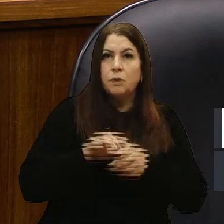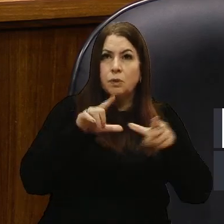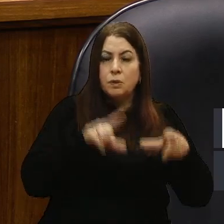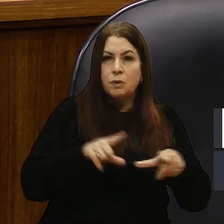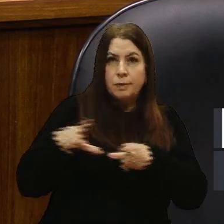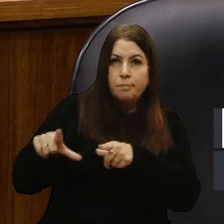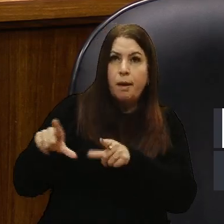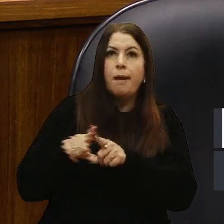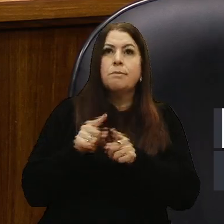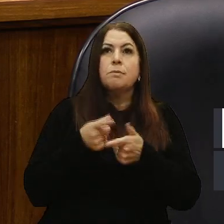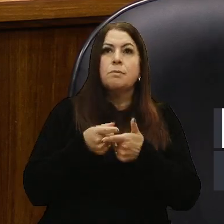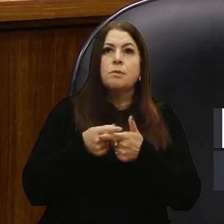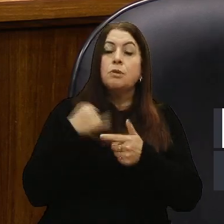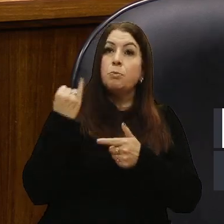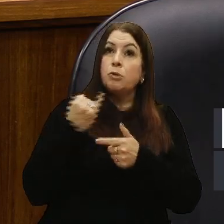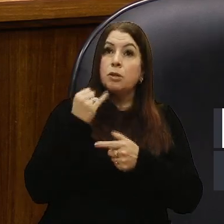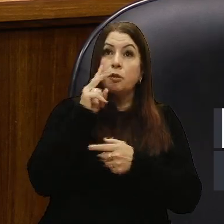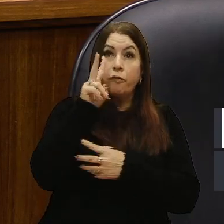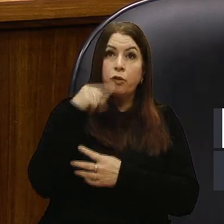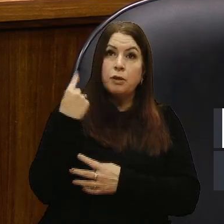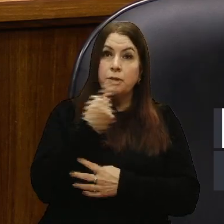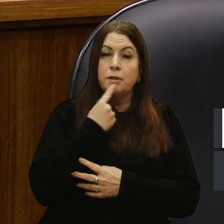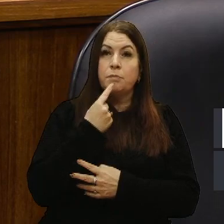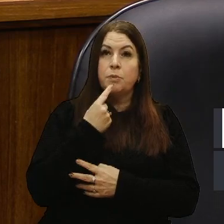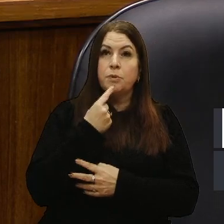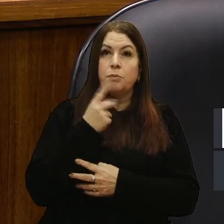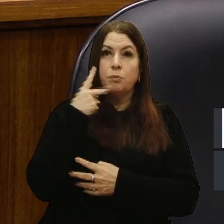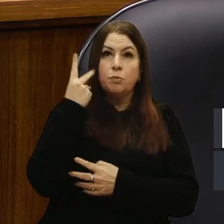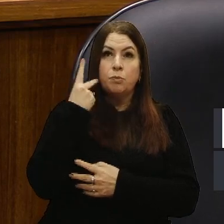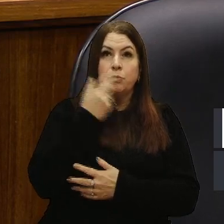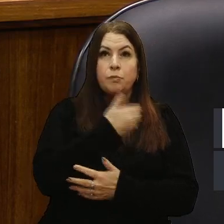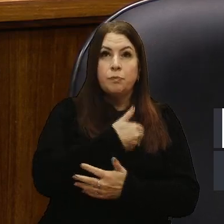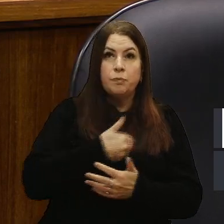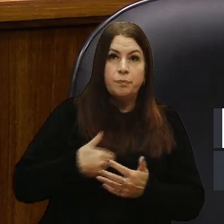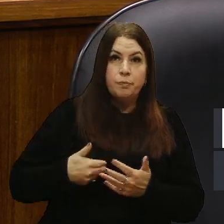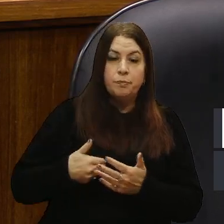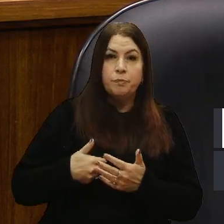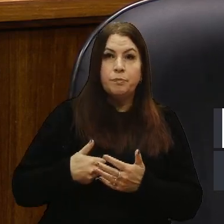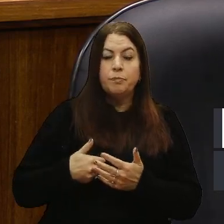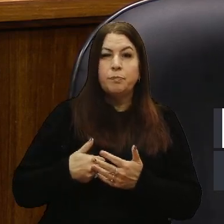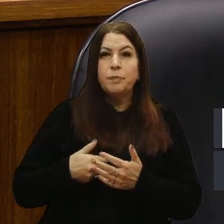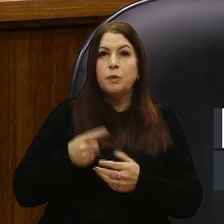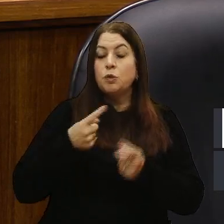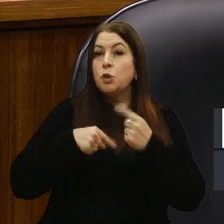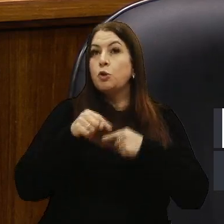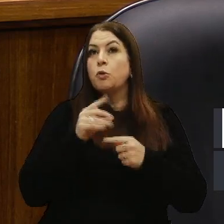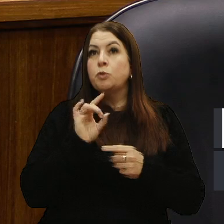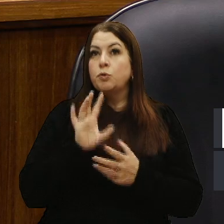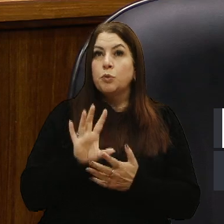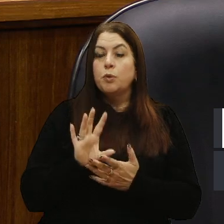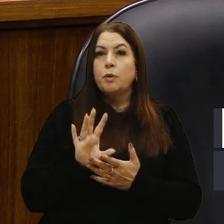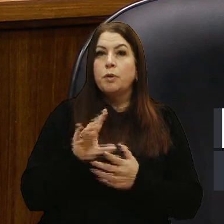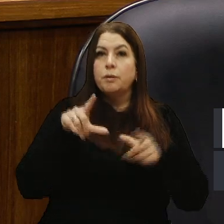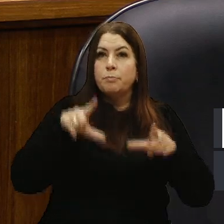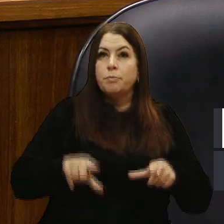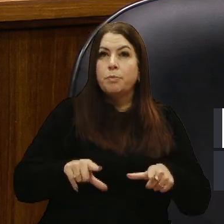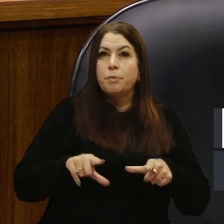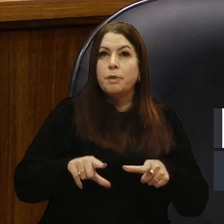espaços de importante fortalecimento das nossas políticas públicas não se tornem apenas